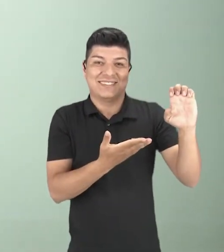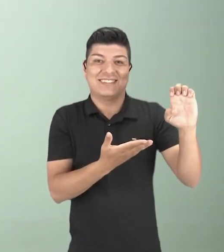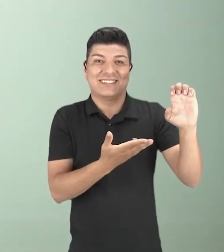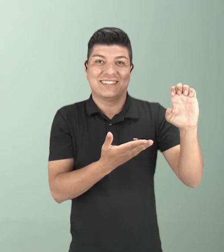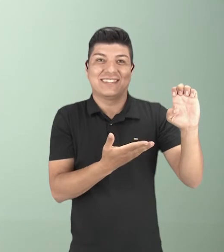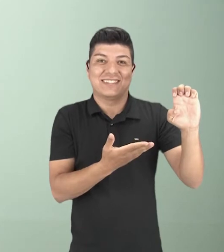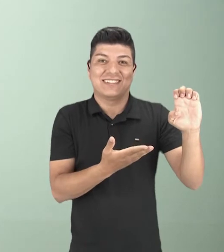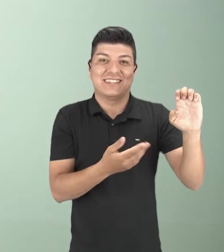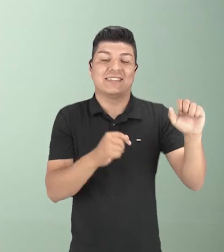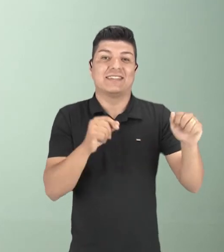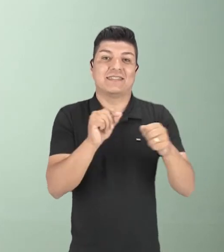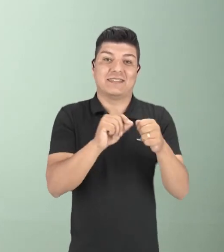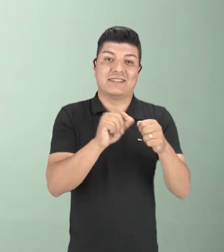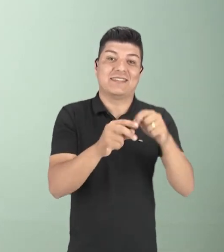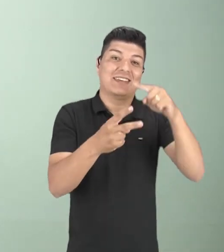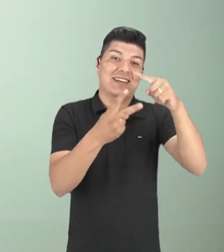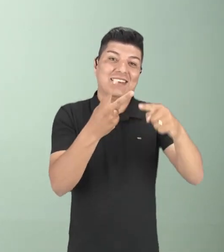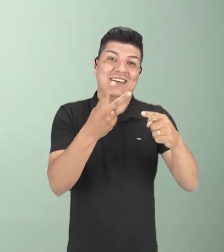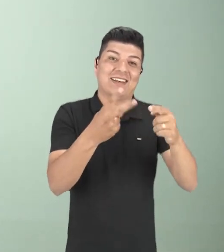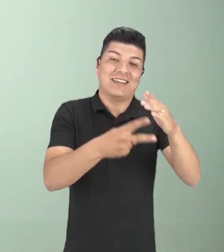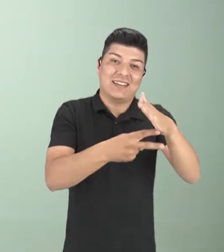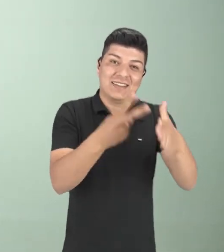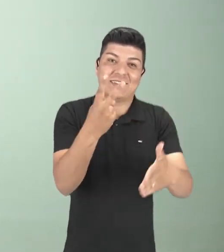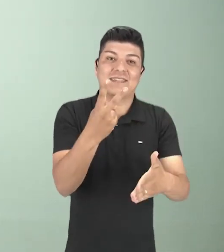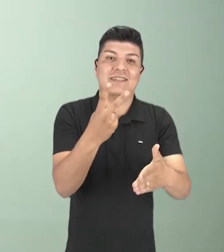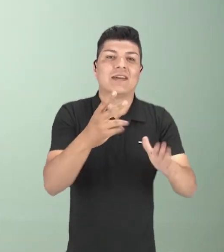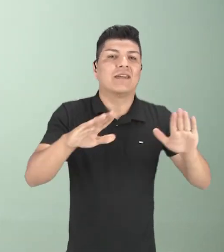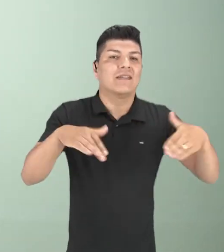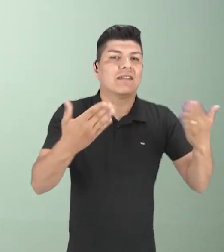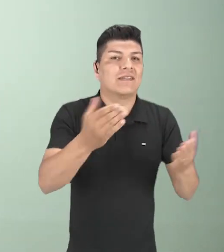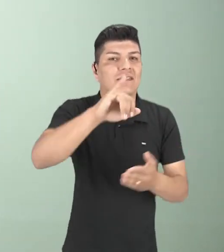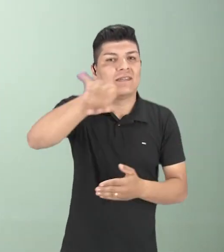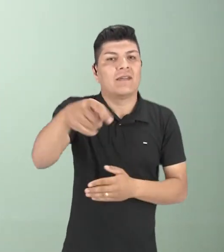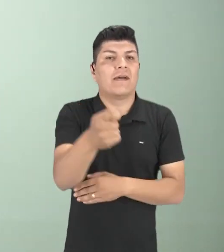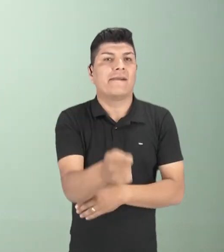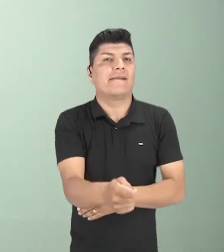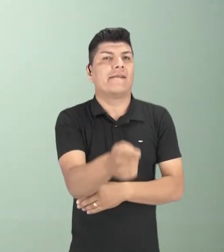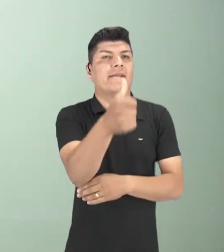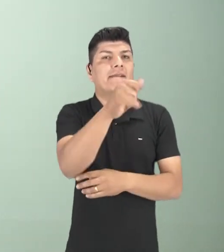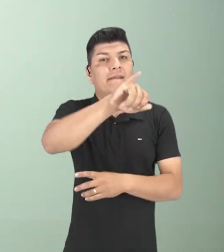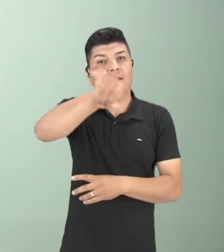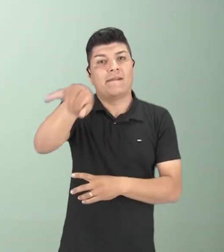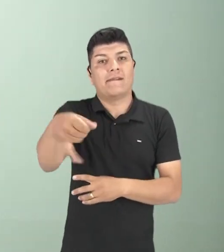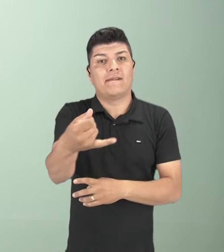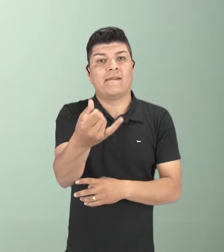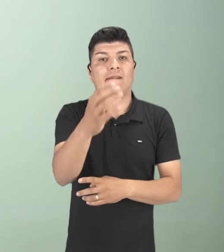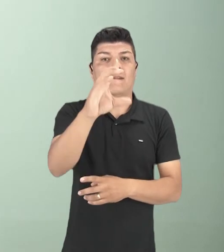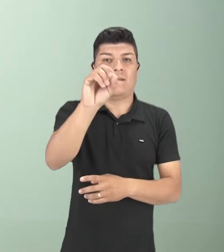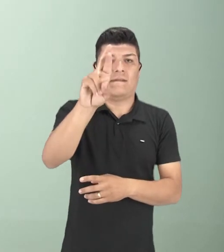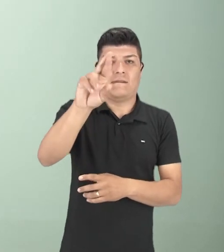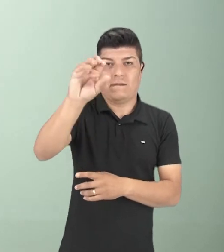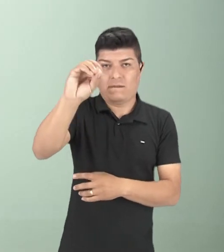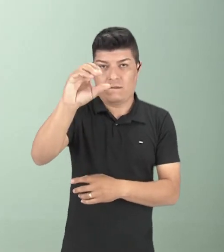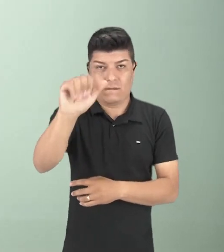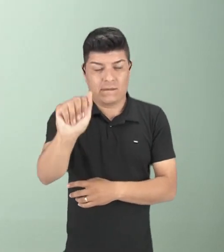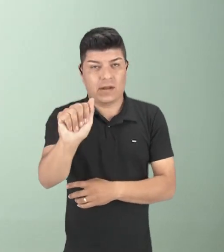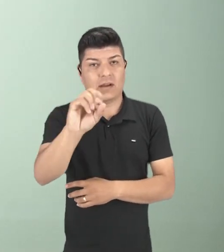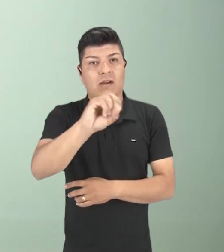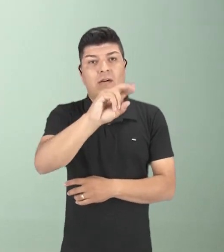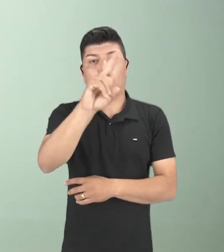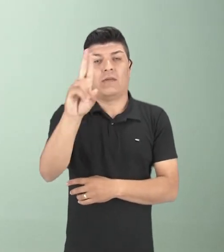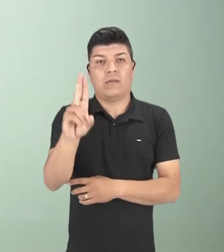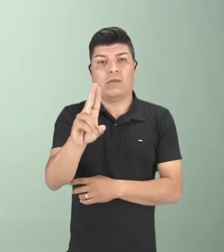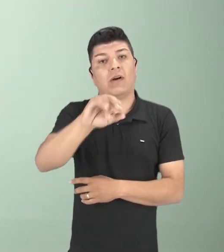Se eu fizer isso duas vezes, então, qual a chance de eu jogar uma moeda para cima e ela dar coroa? E qual